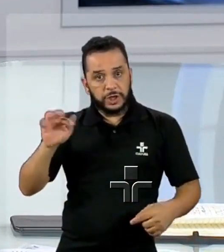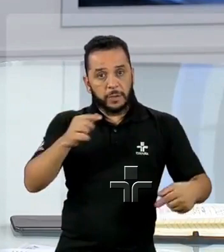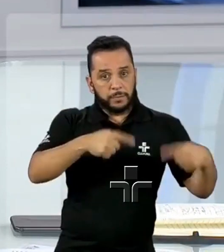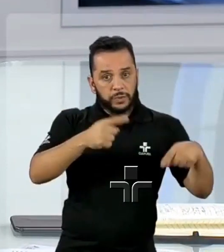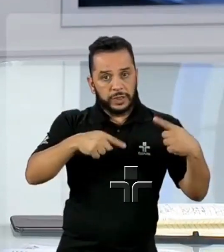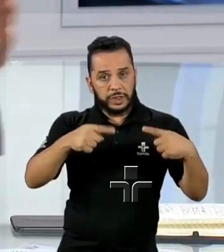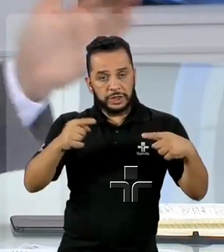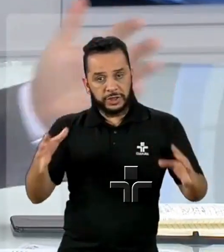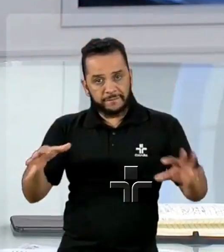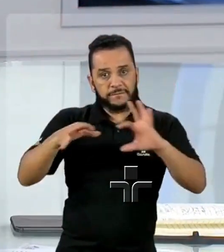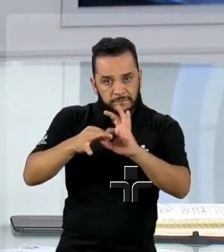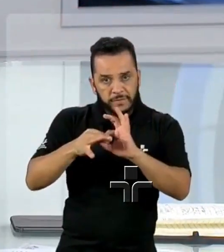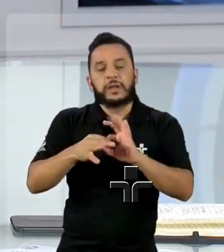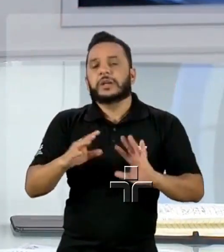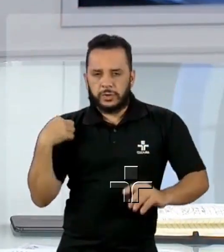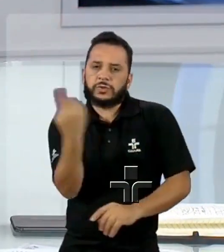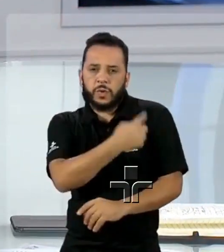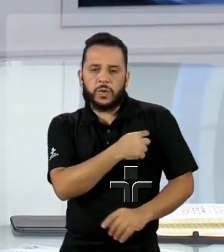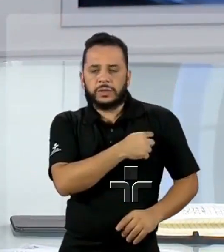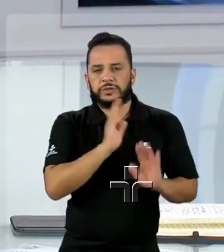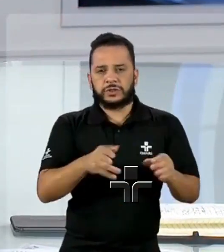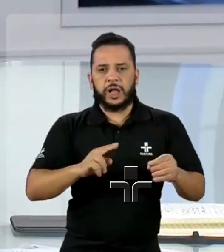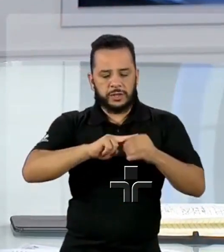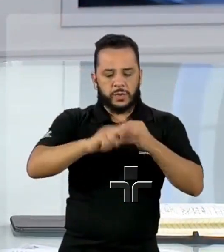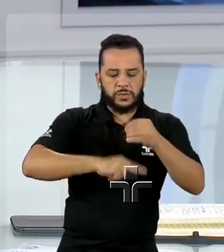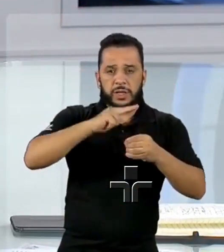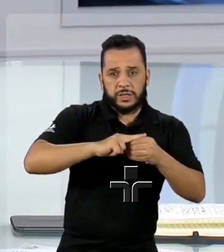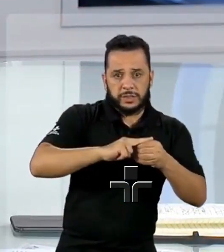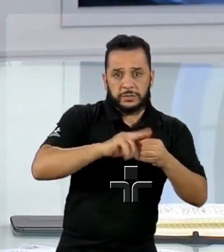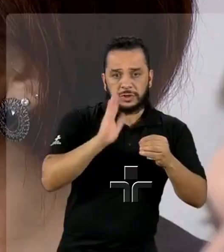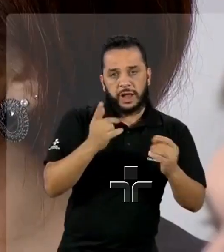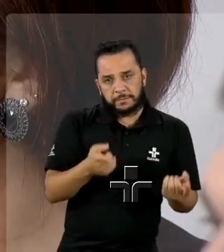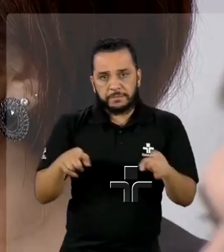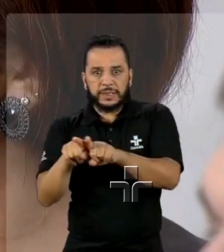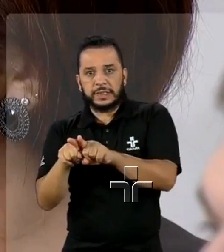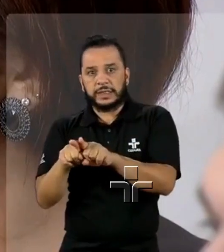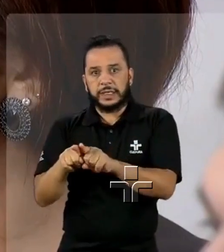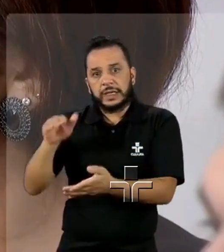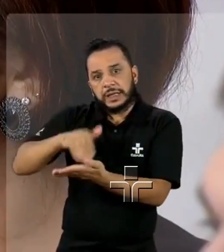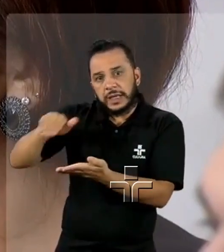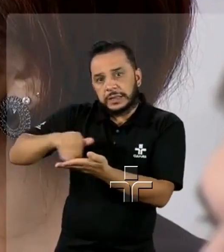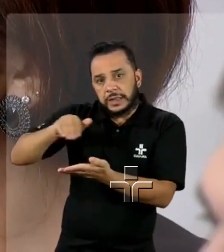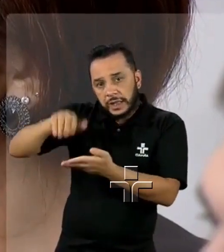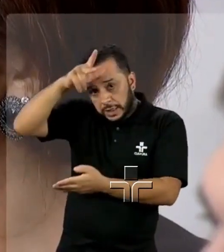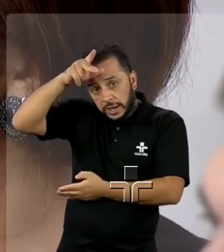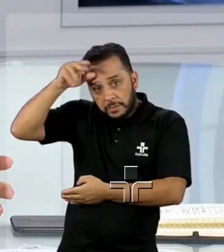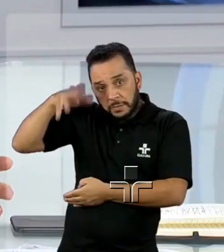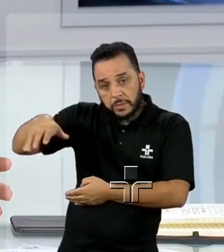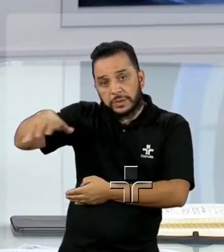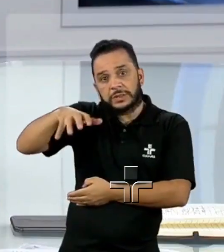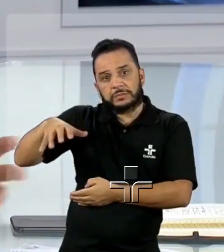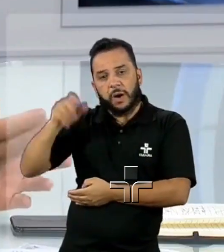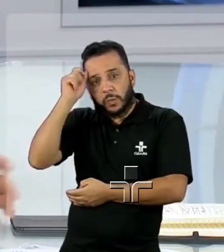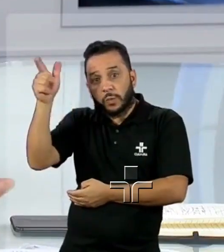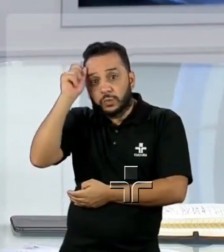uma parceria da Unesp com a Secretaria, no passado, com a Secretaria Municipal de Cultura, que é justamente produzir livros